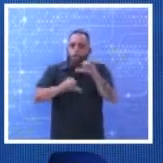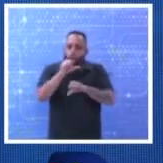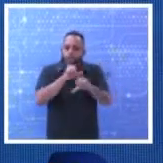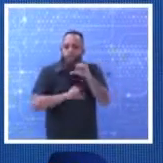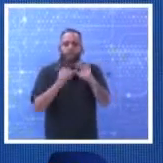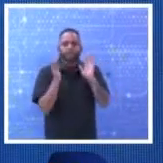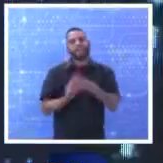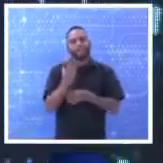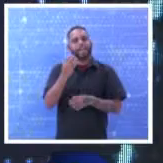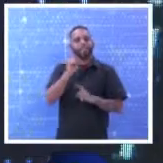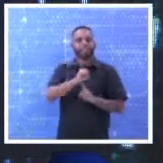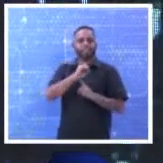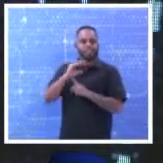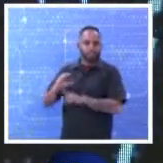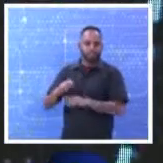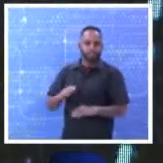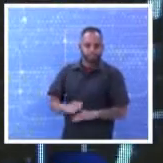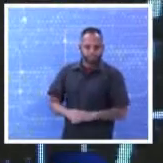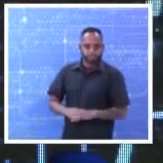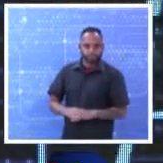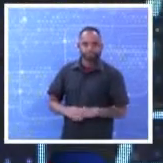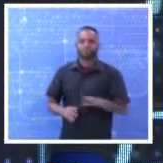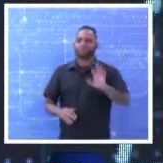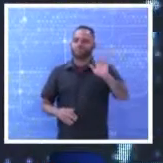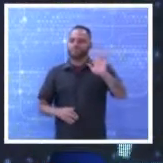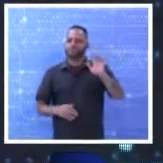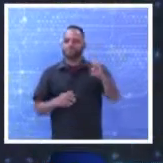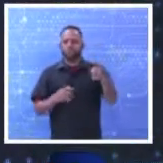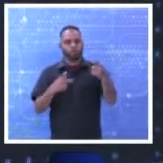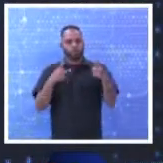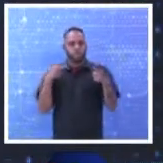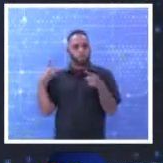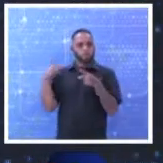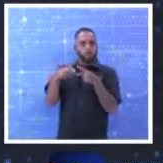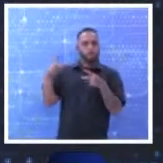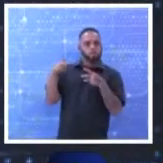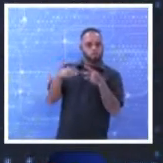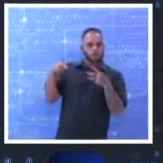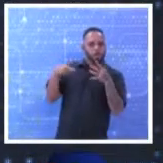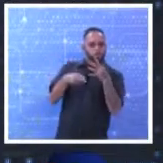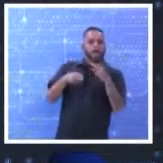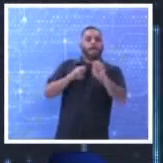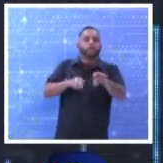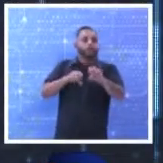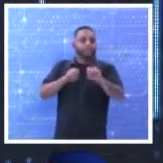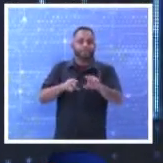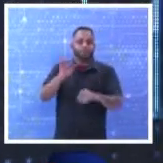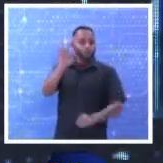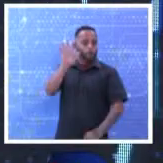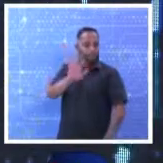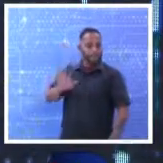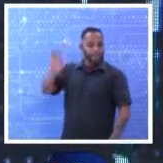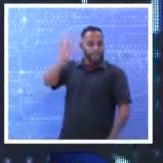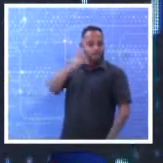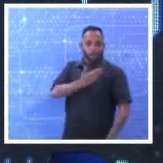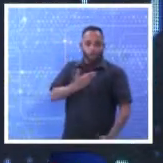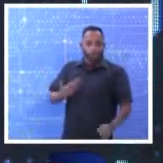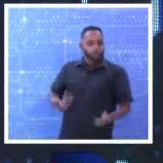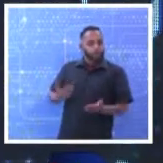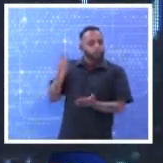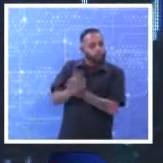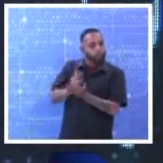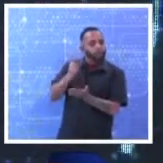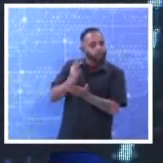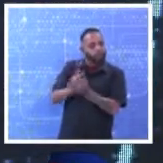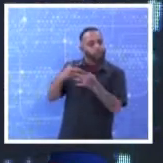quer propor para Santa Catarina primeiro que eu quero garantir que não haja cortes na educação Como o governo federal tem feito em